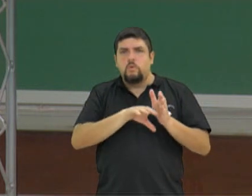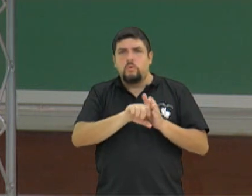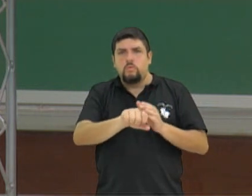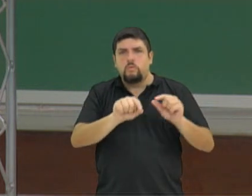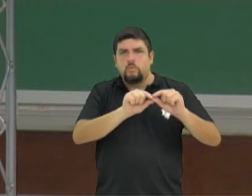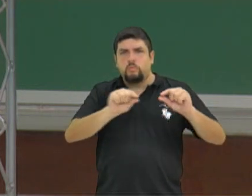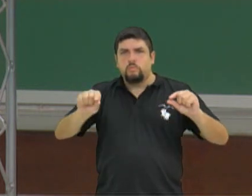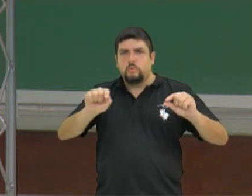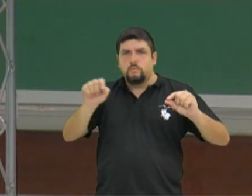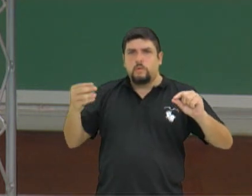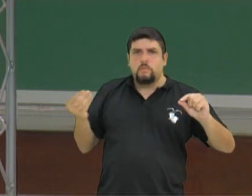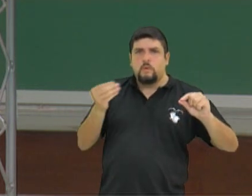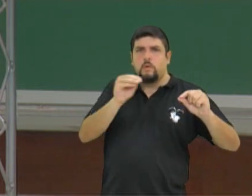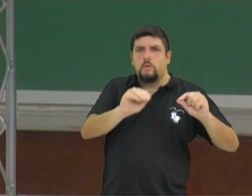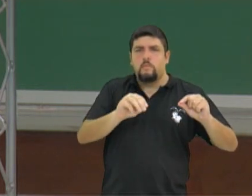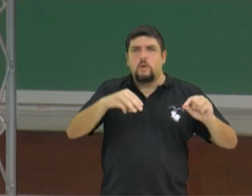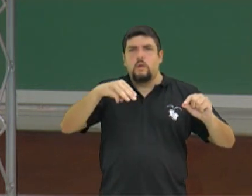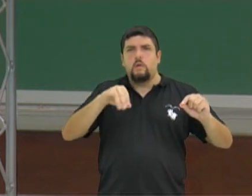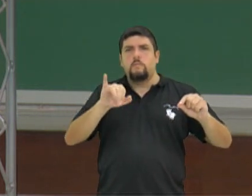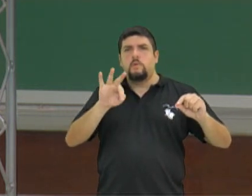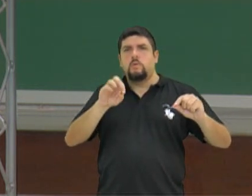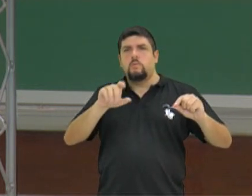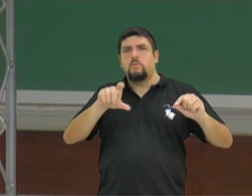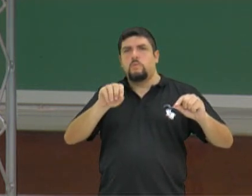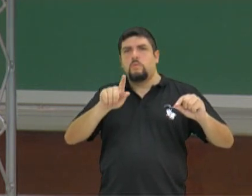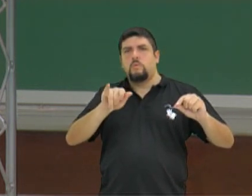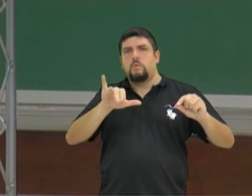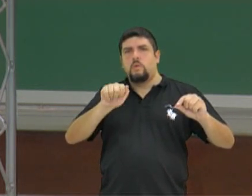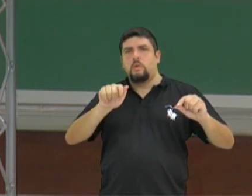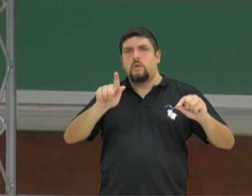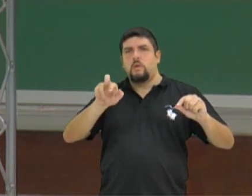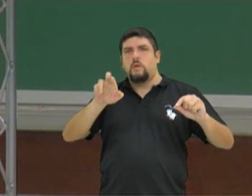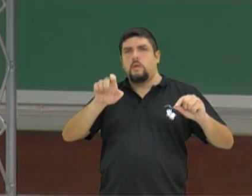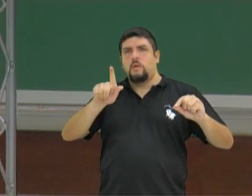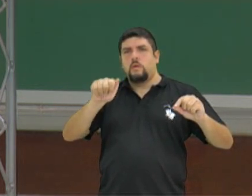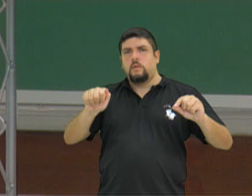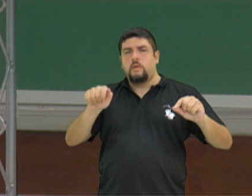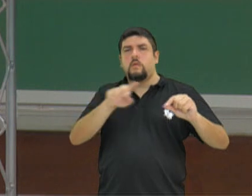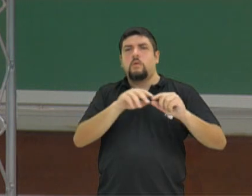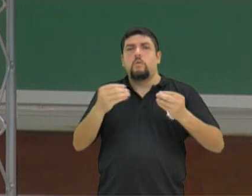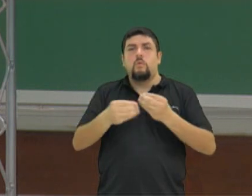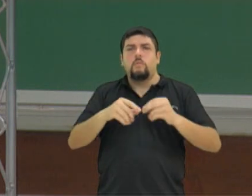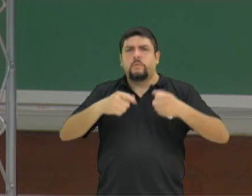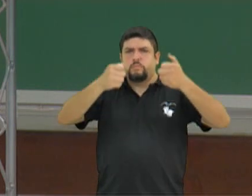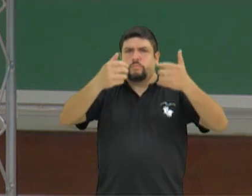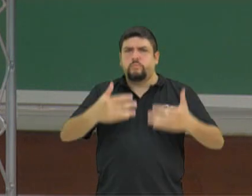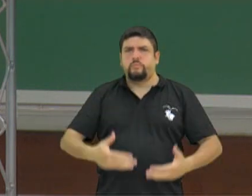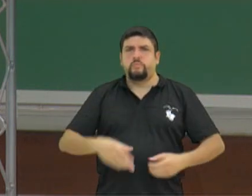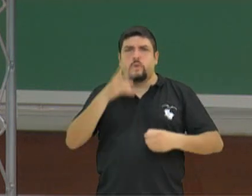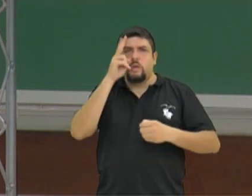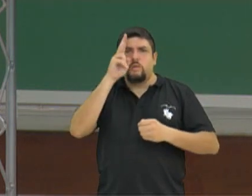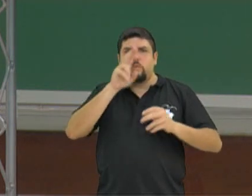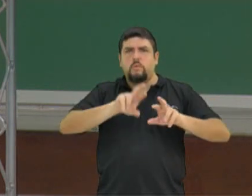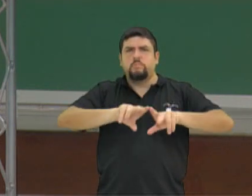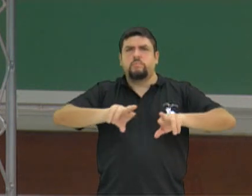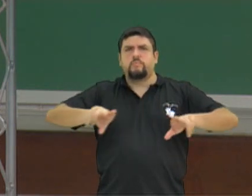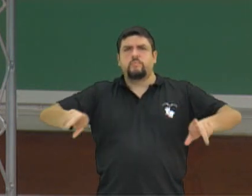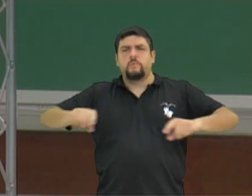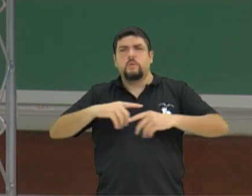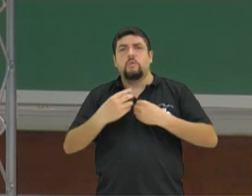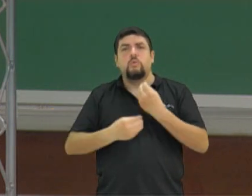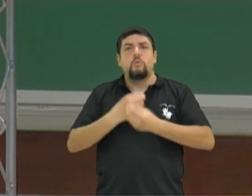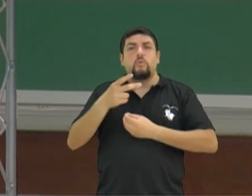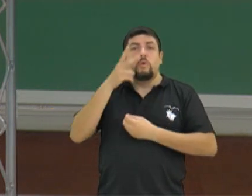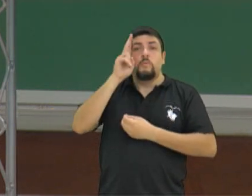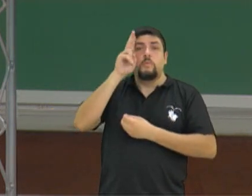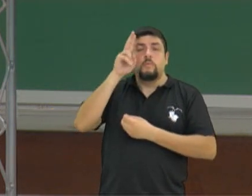naquela página do Google, vocês vão ter ali várias páginas que trazem explicação, narrativas, né? De como que é a história